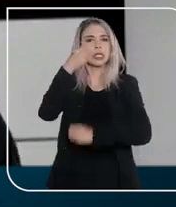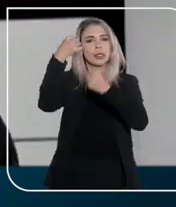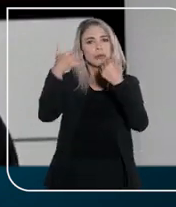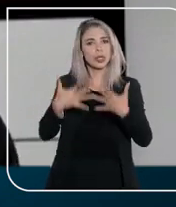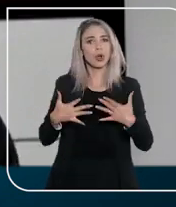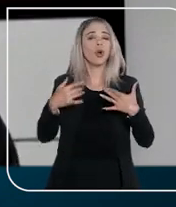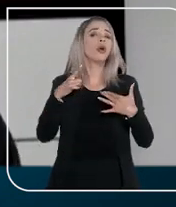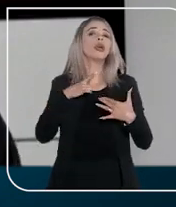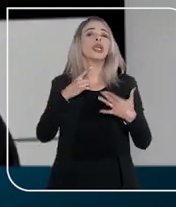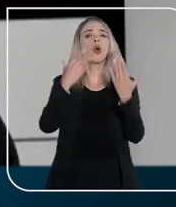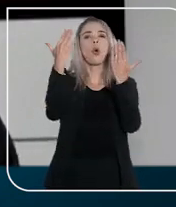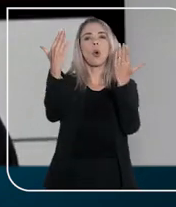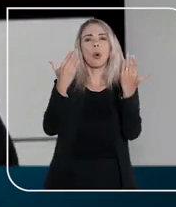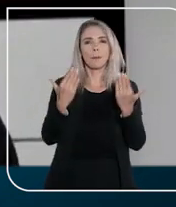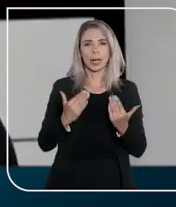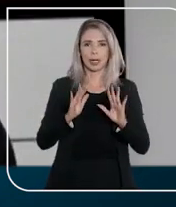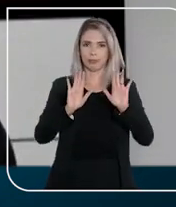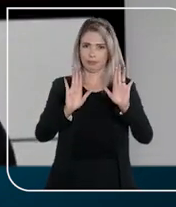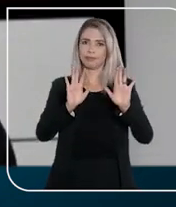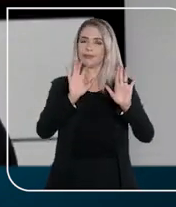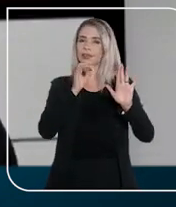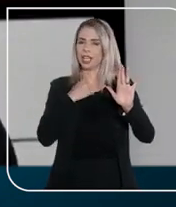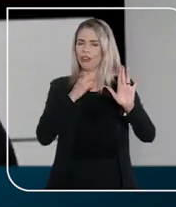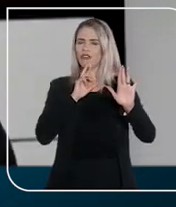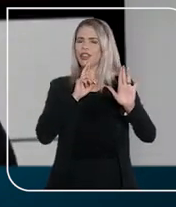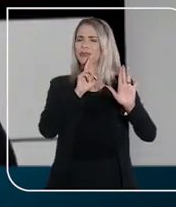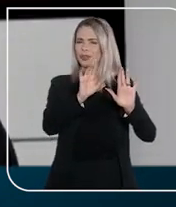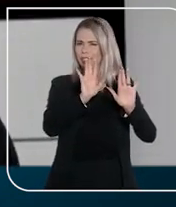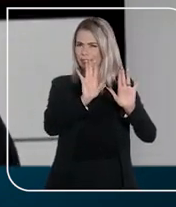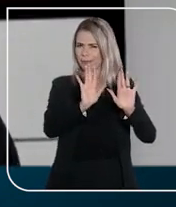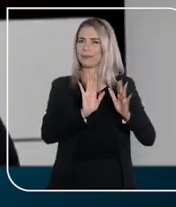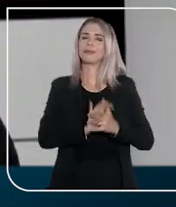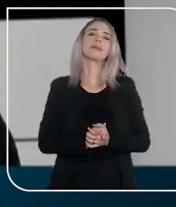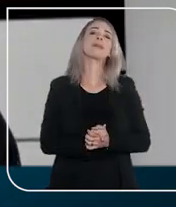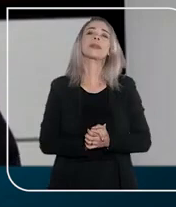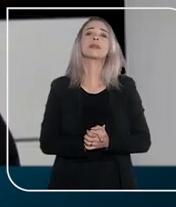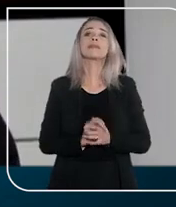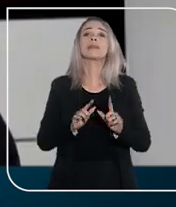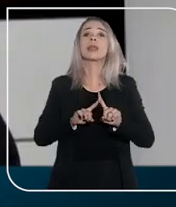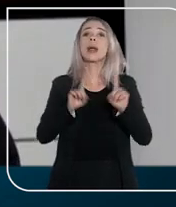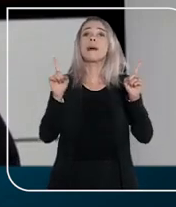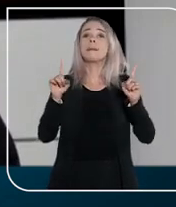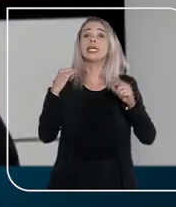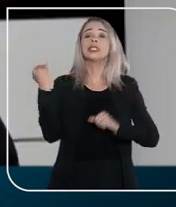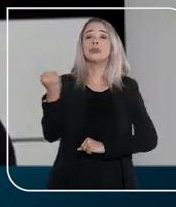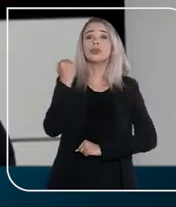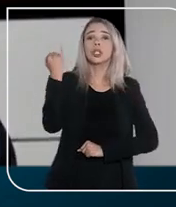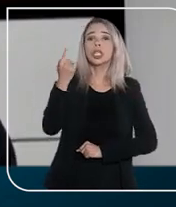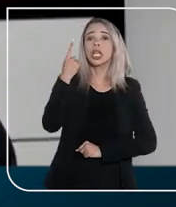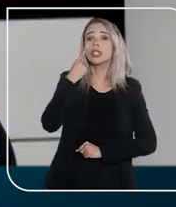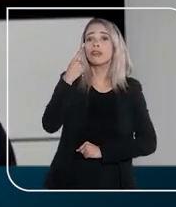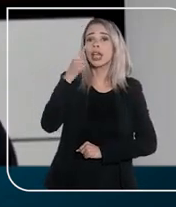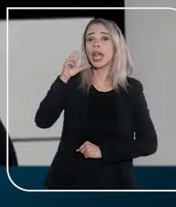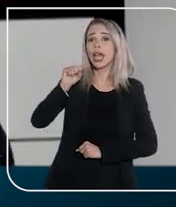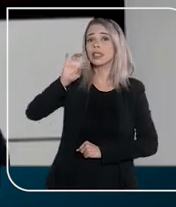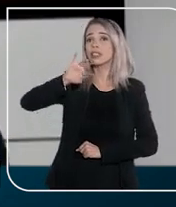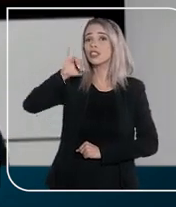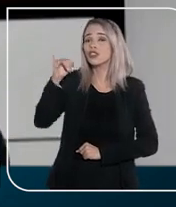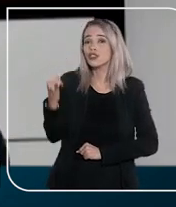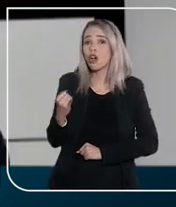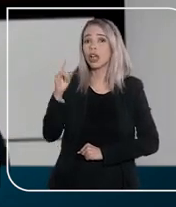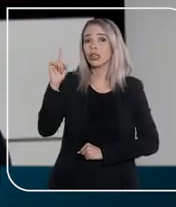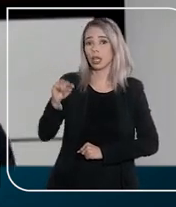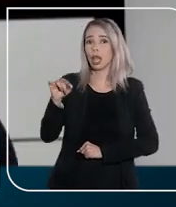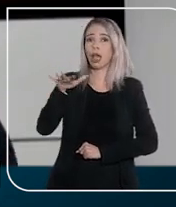um confronto. Então, já vou responder aqui a respeito dessa tua pergunta, mas é importante ver que o Superior Tribunal de Justiça, como uma